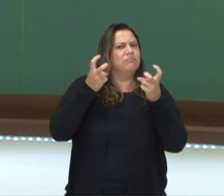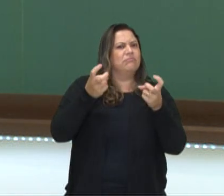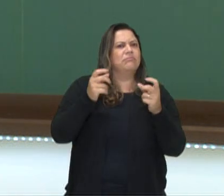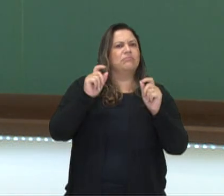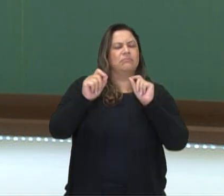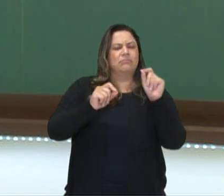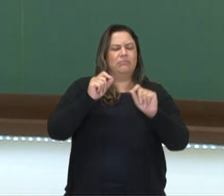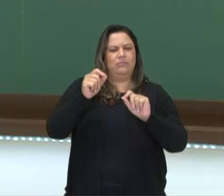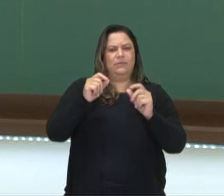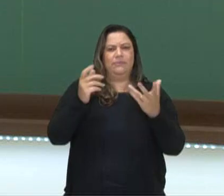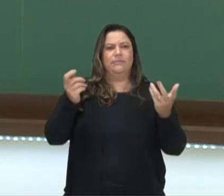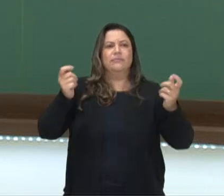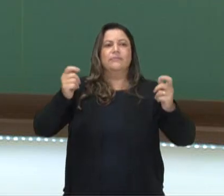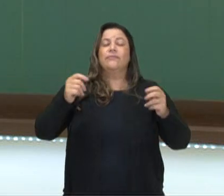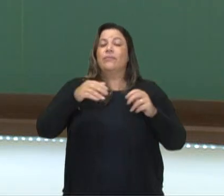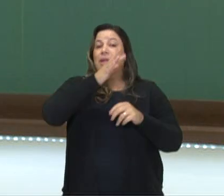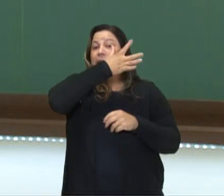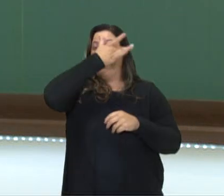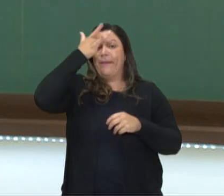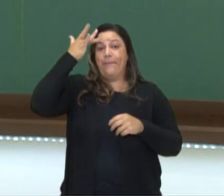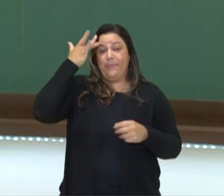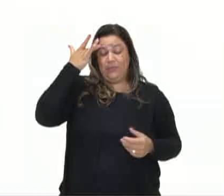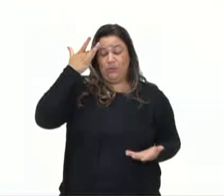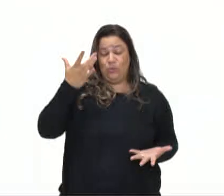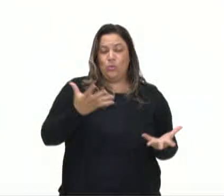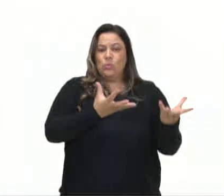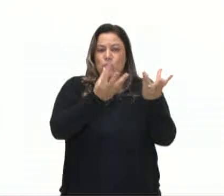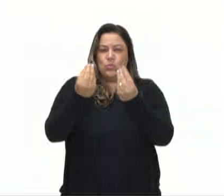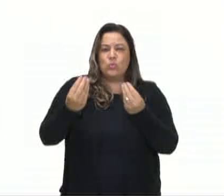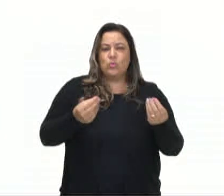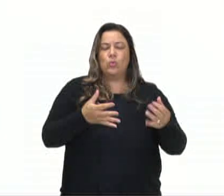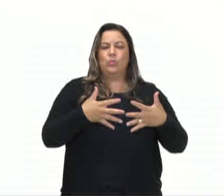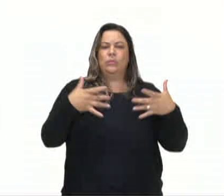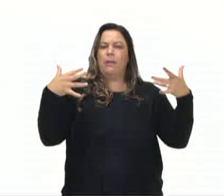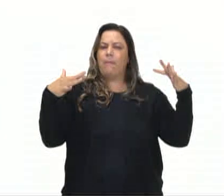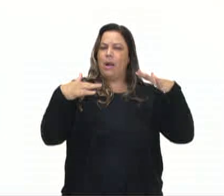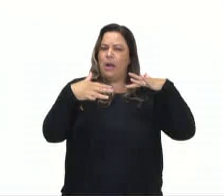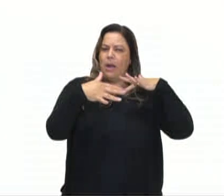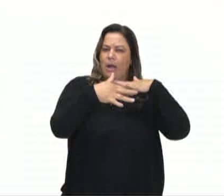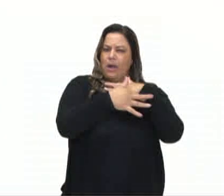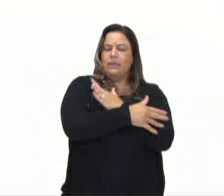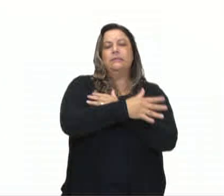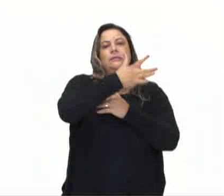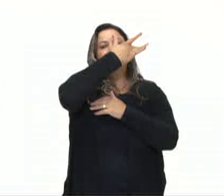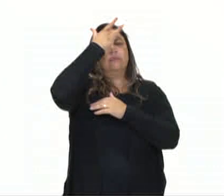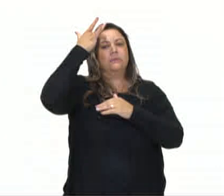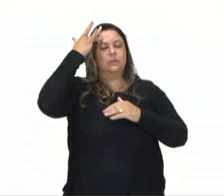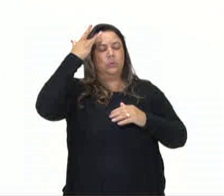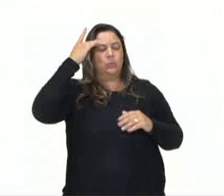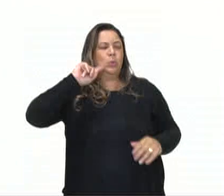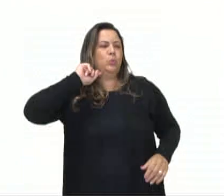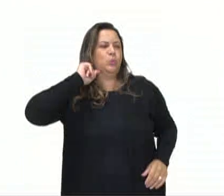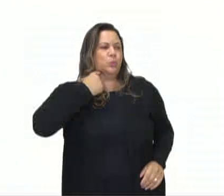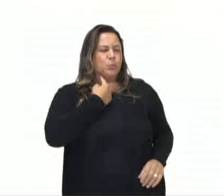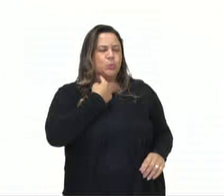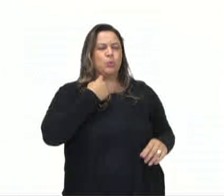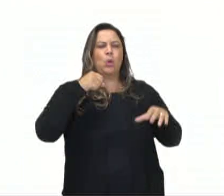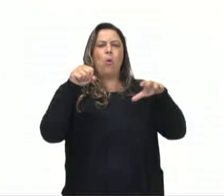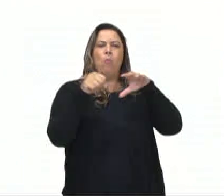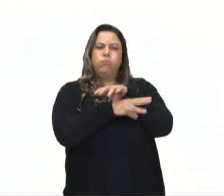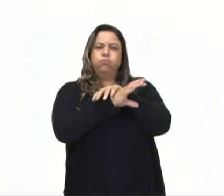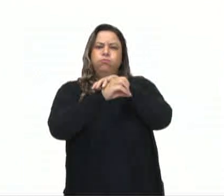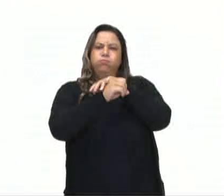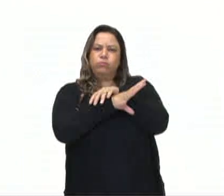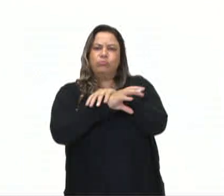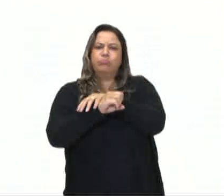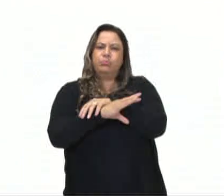grande concentração de pessoas, uma grande concentração de prédios, de emissão de poluentes, de superfícies que